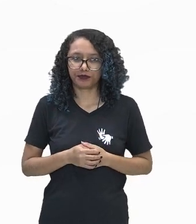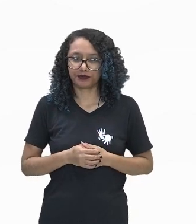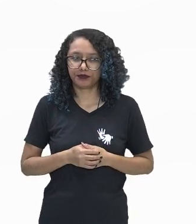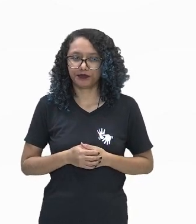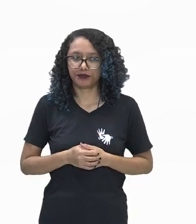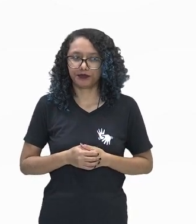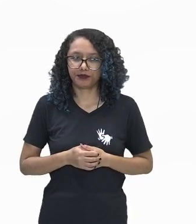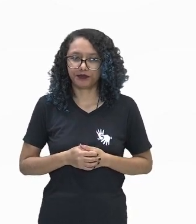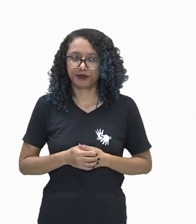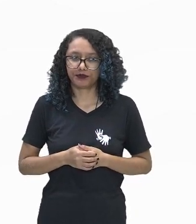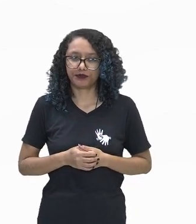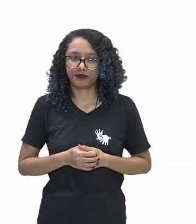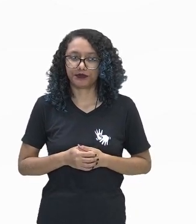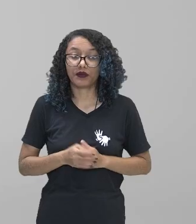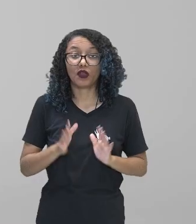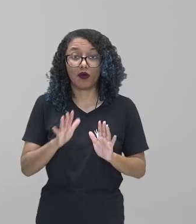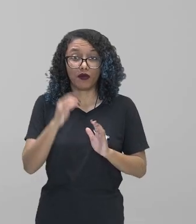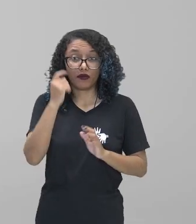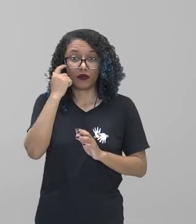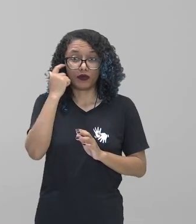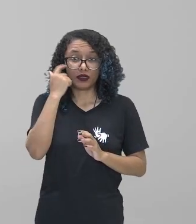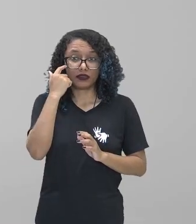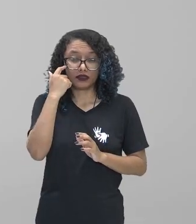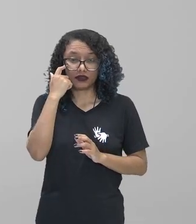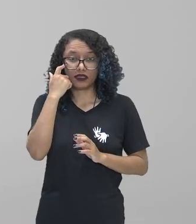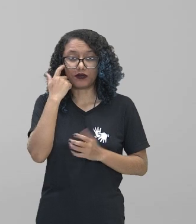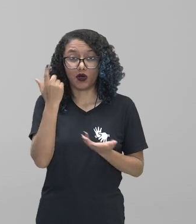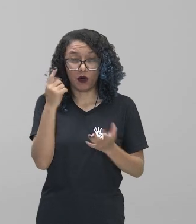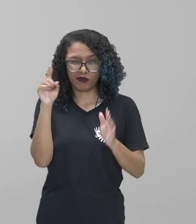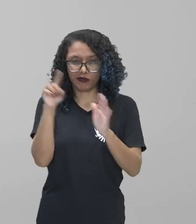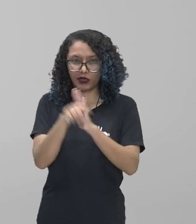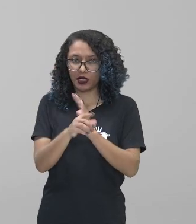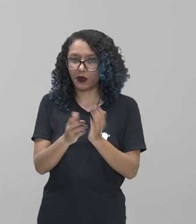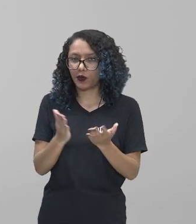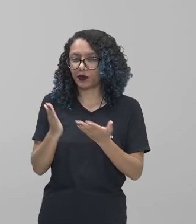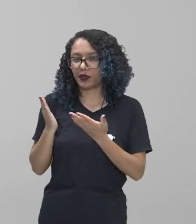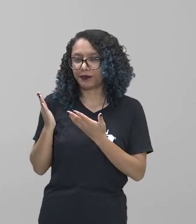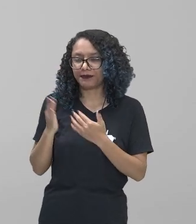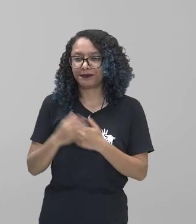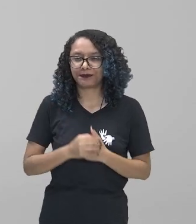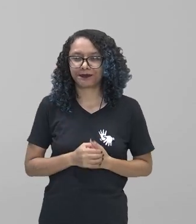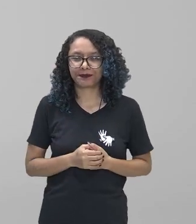vamos pensar aqui, eu vou jogar para vocês aqui a seguinte questão. Acompanhe aí, ó.